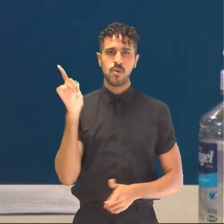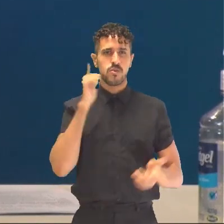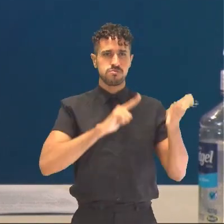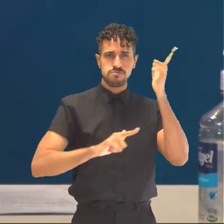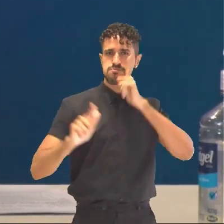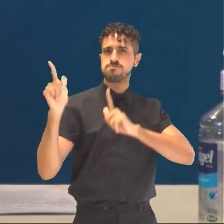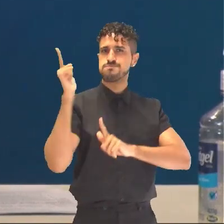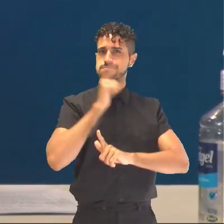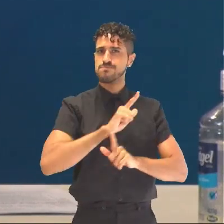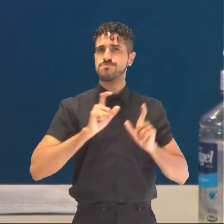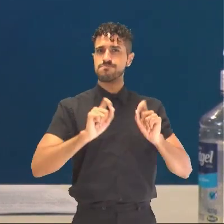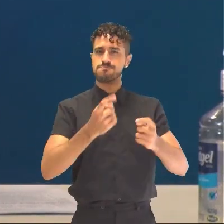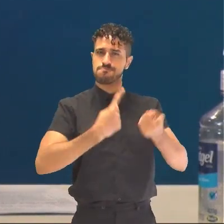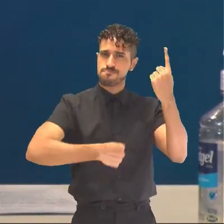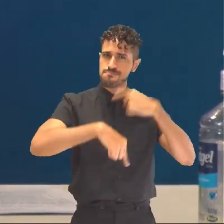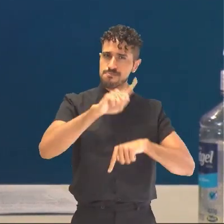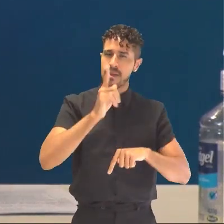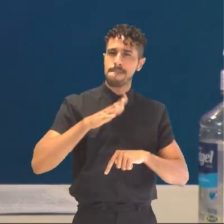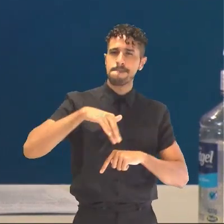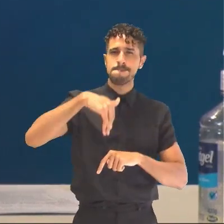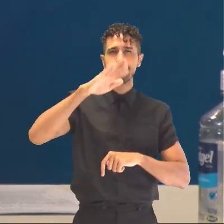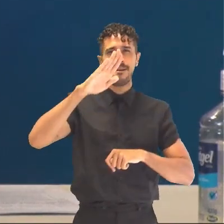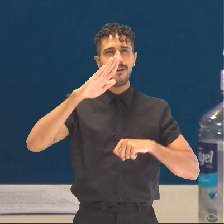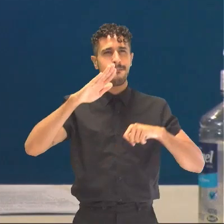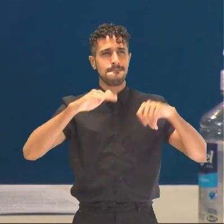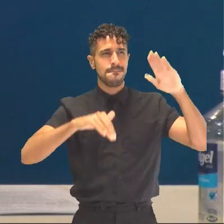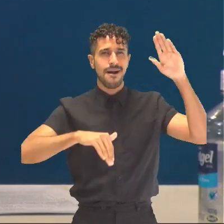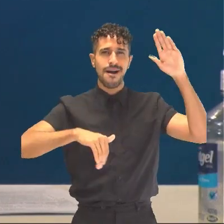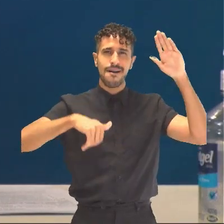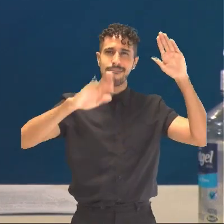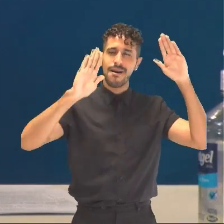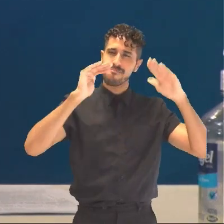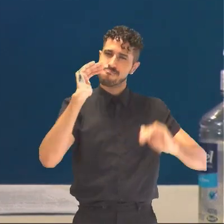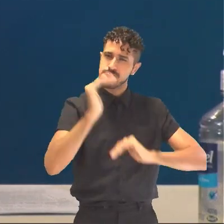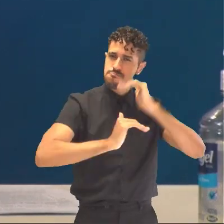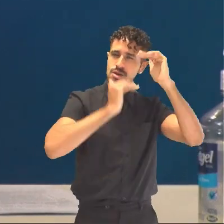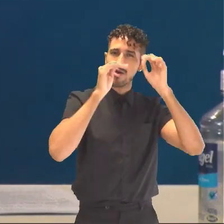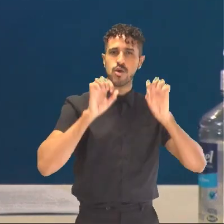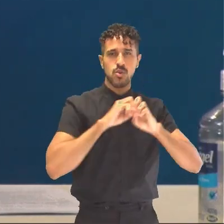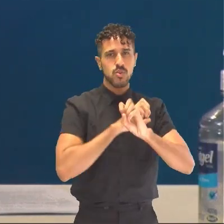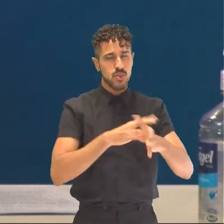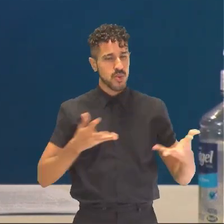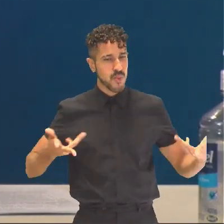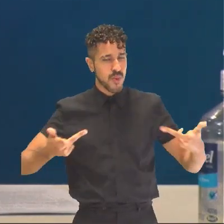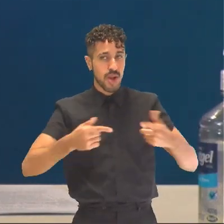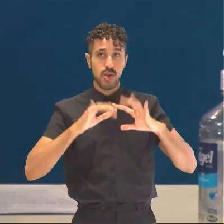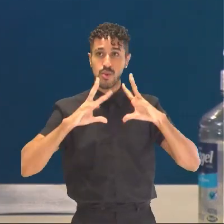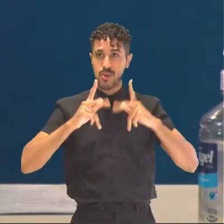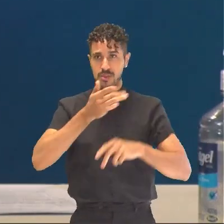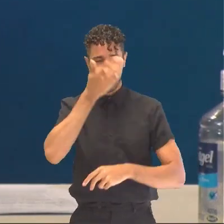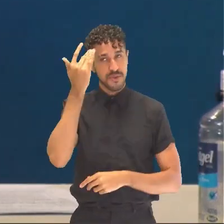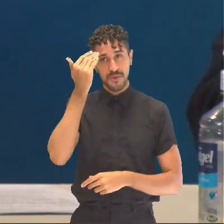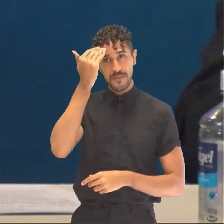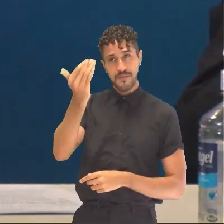nós possamos, enfim, cada vez mais avançar numa educação de qualidade para todos. Muito